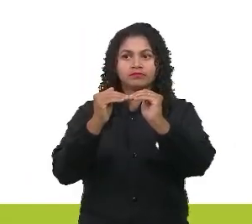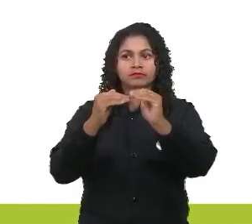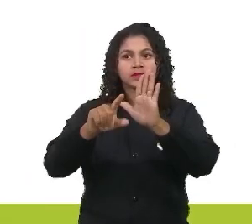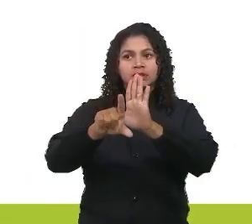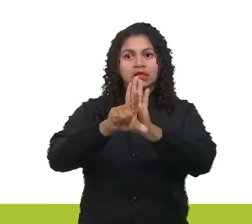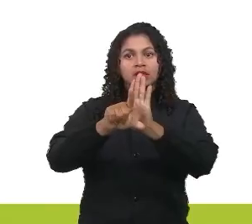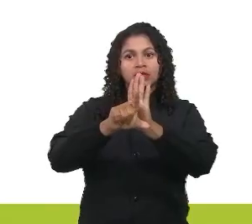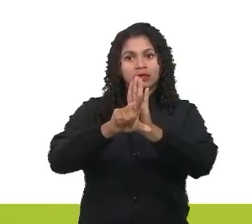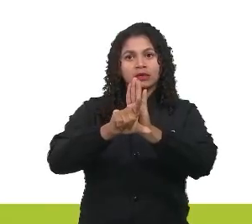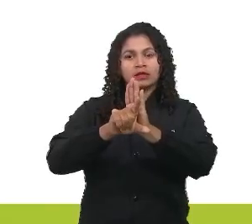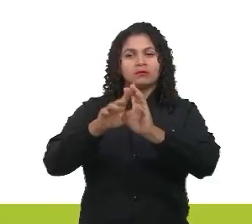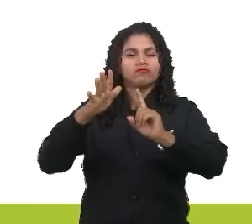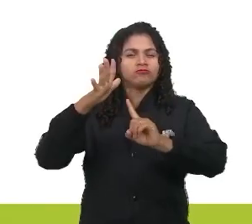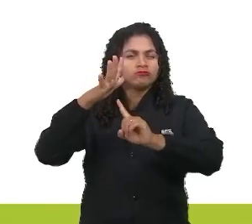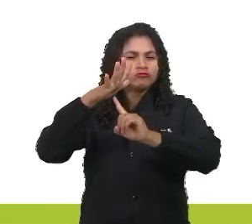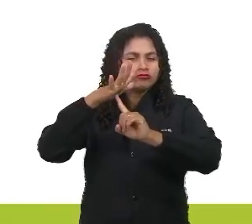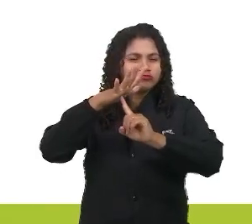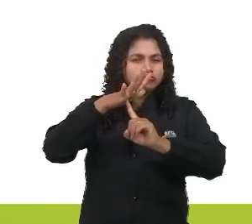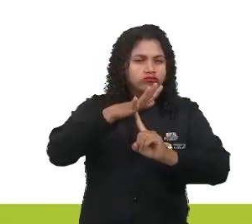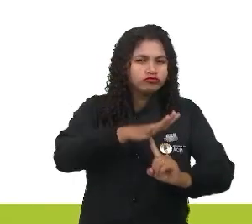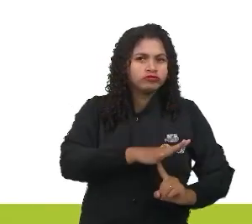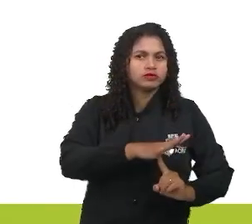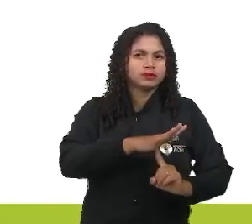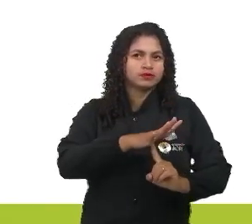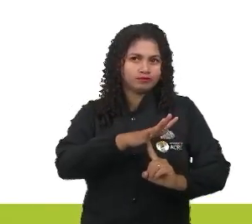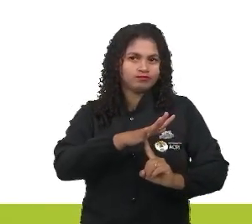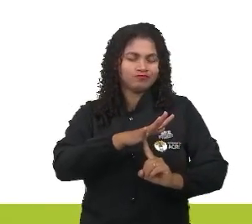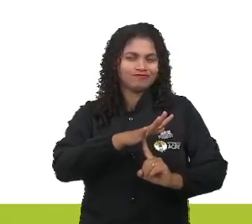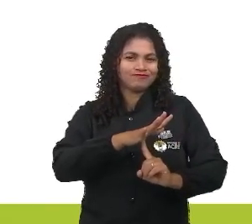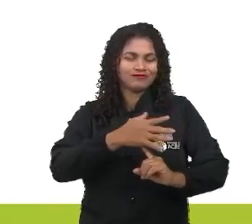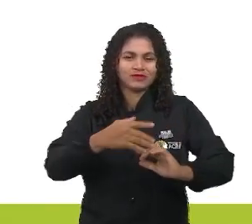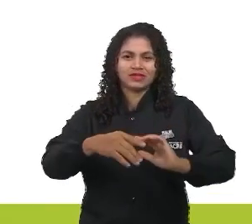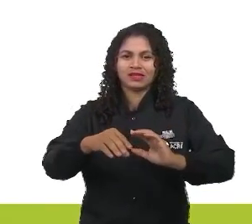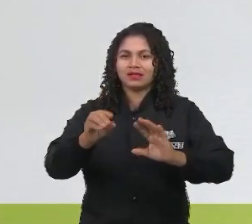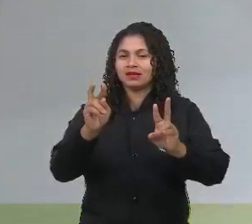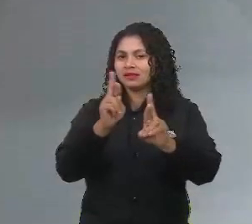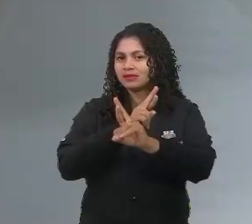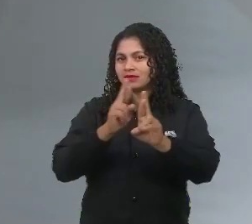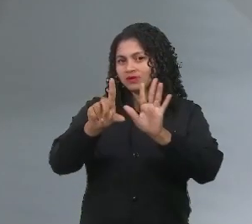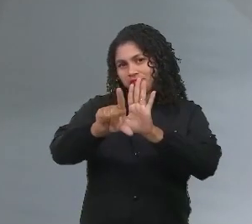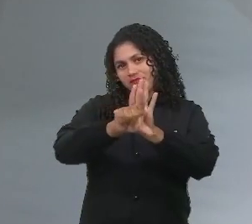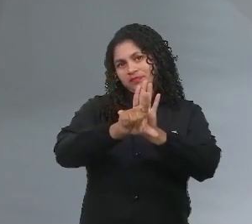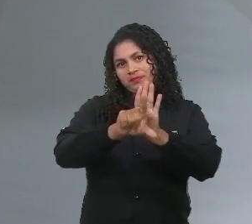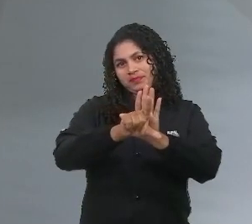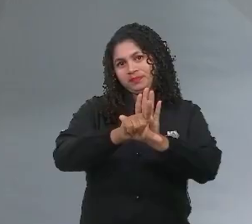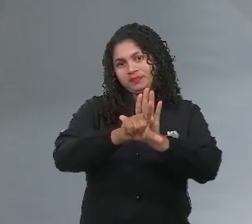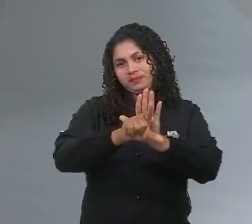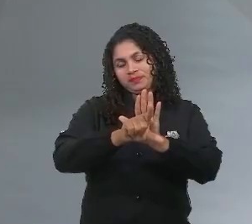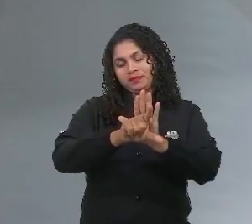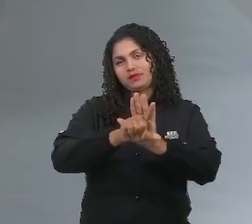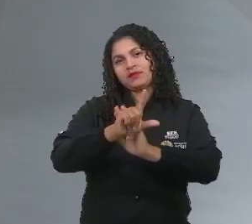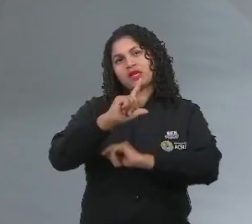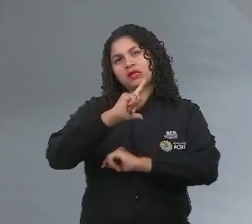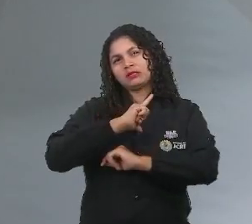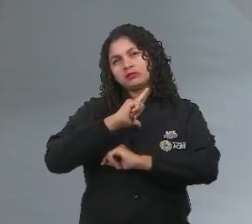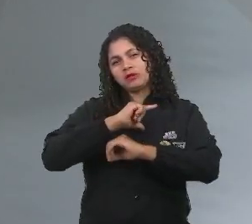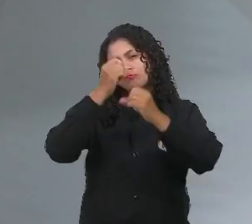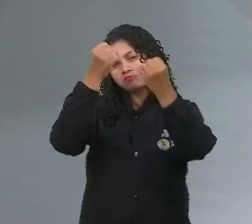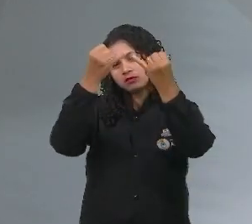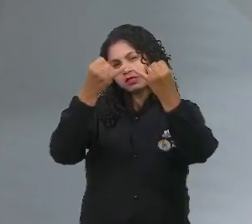percebam, no enunciado nós temos uma explicação perfeita, nós temos